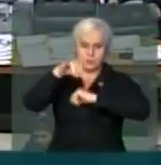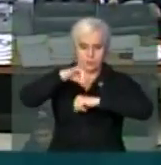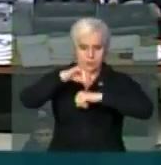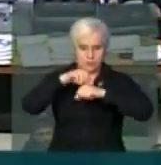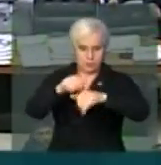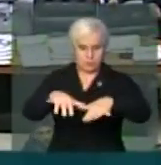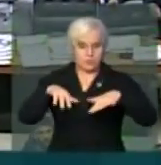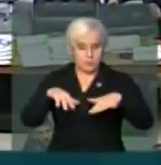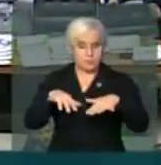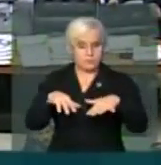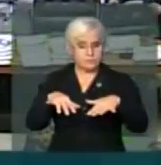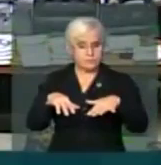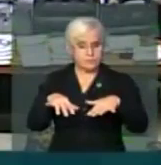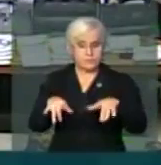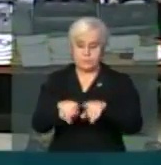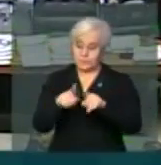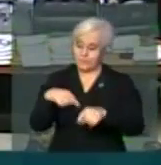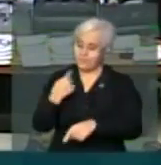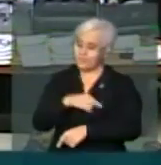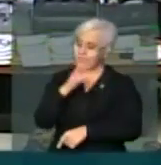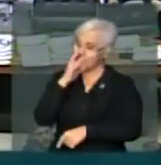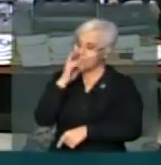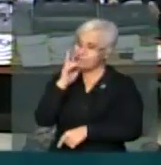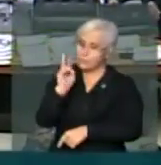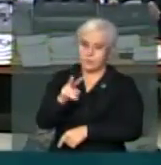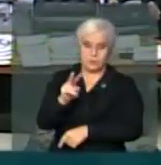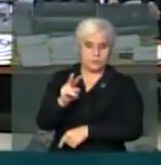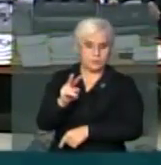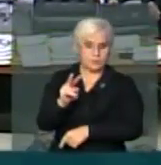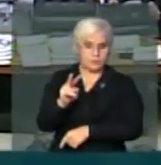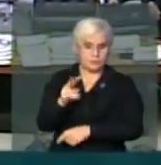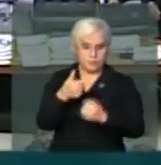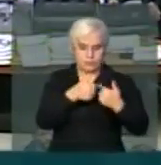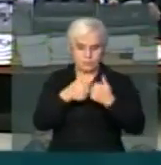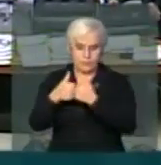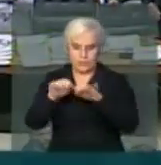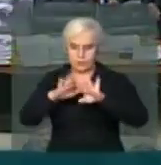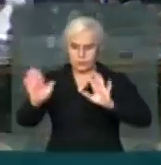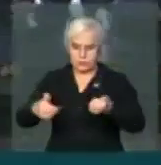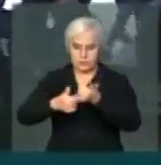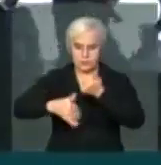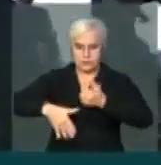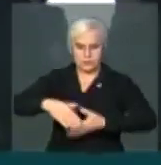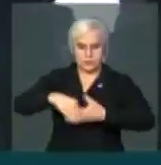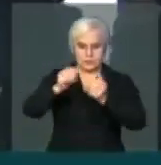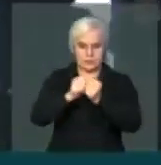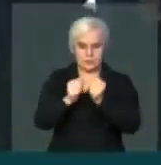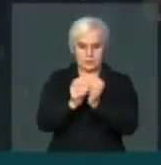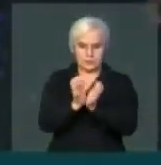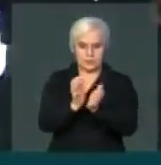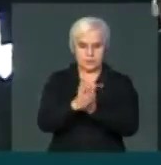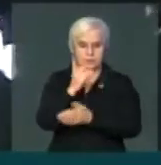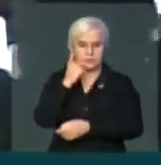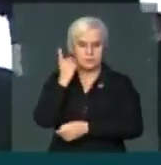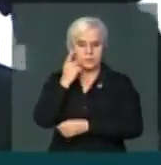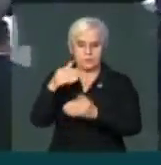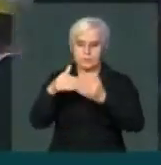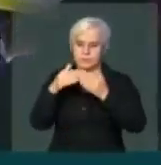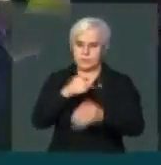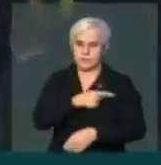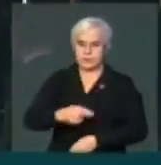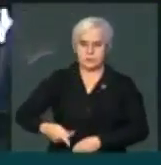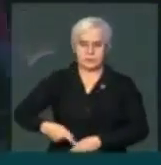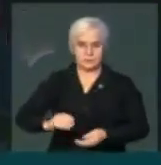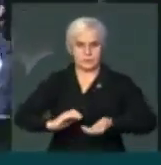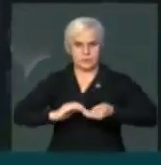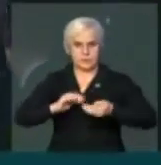atividade dos parlamentares, e vemos apelos no centro do plenário, próximo à mesa diretora, apelos de parlamentares para que o presidente do Congresso, senador